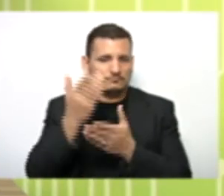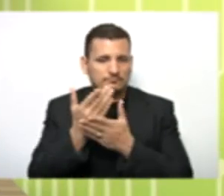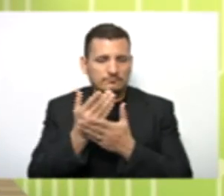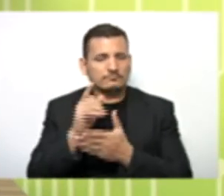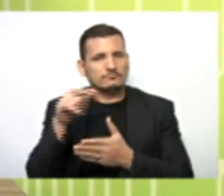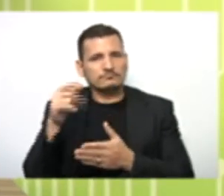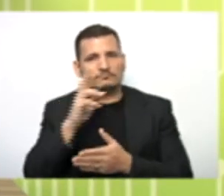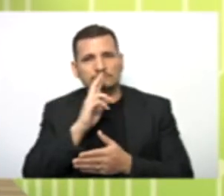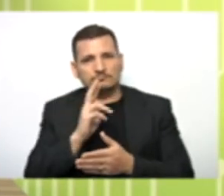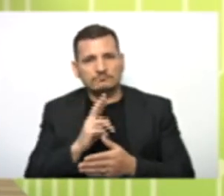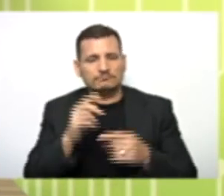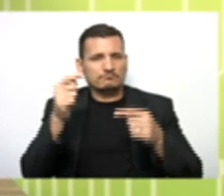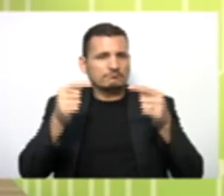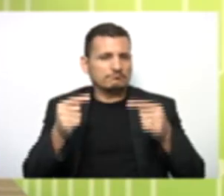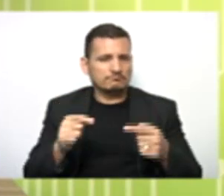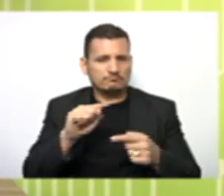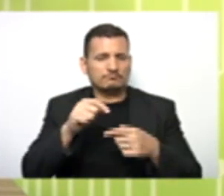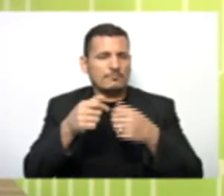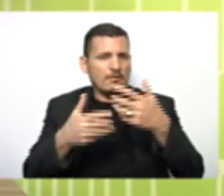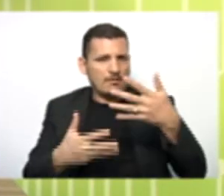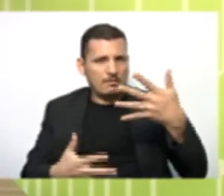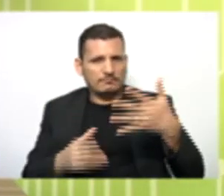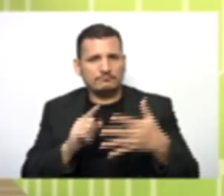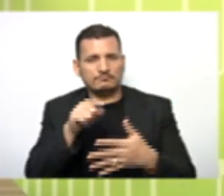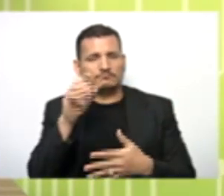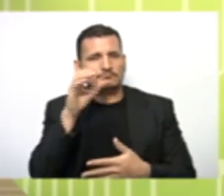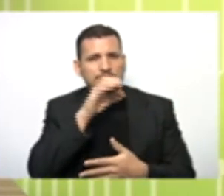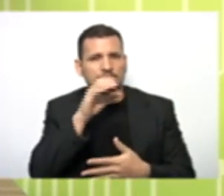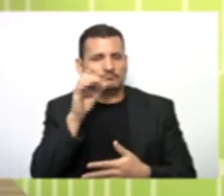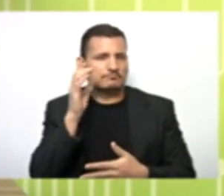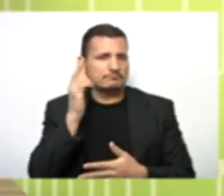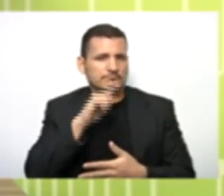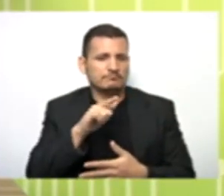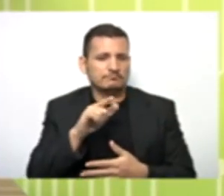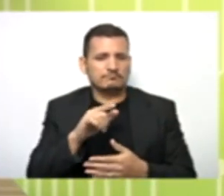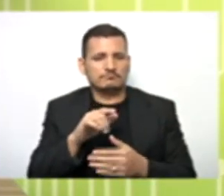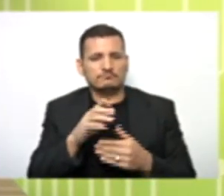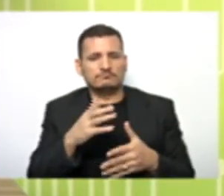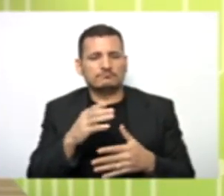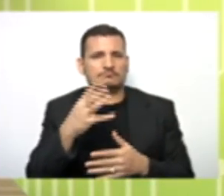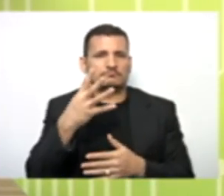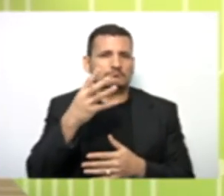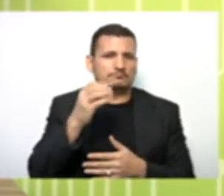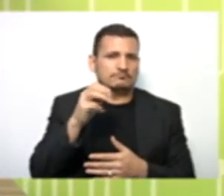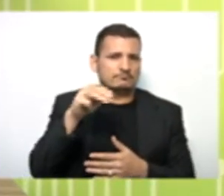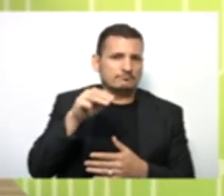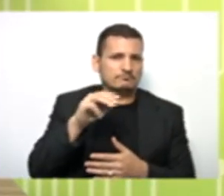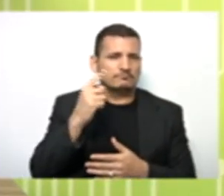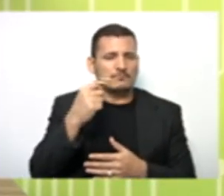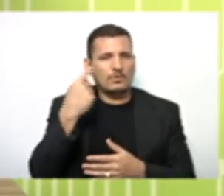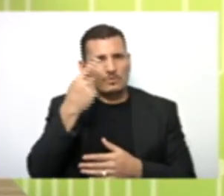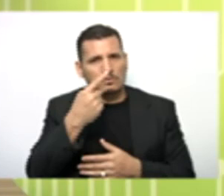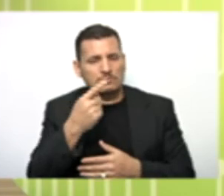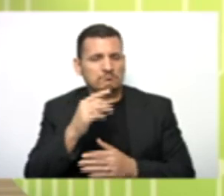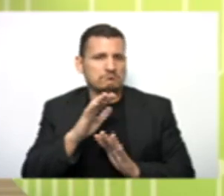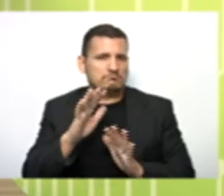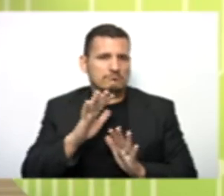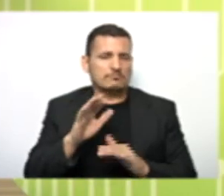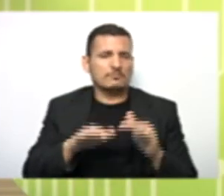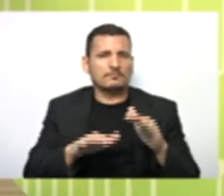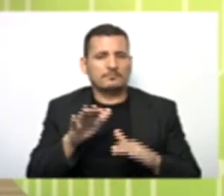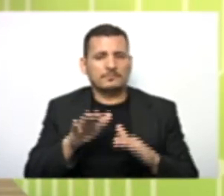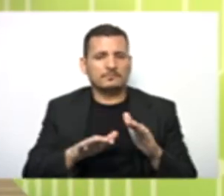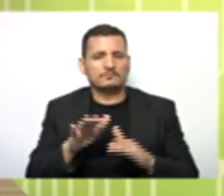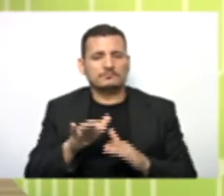fazer. Não é um questionário muito longo, vocês conseguem fazer rapidinho aí, em torno de 40 minutos, 1 hora, talvez até menos,